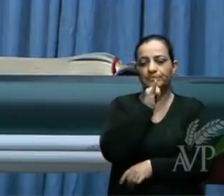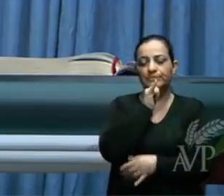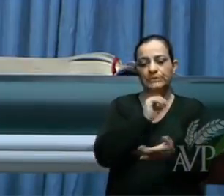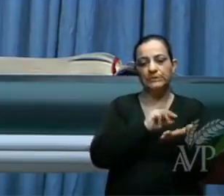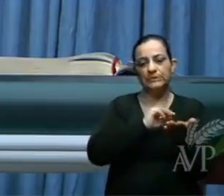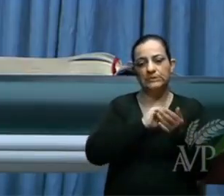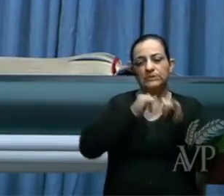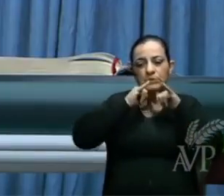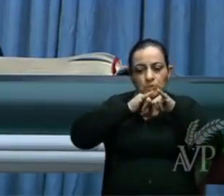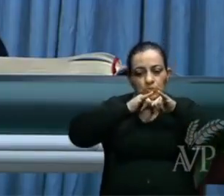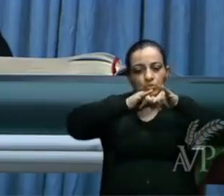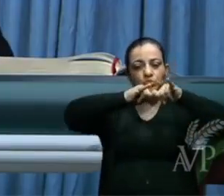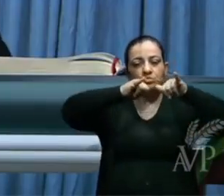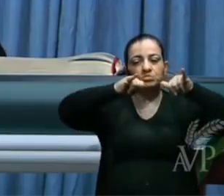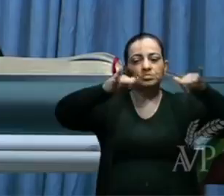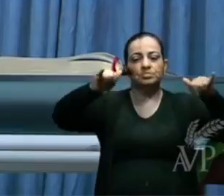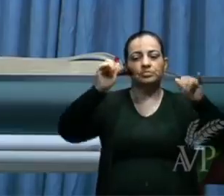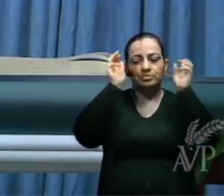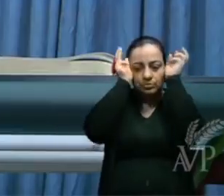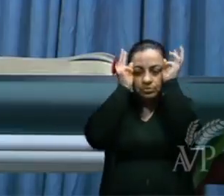de moisés